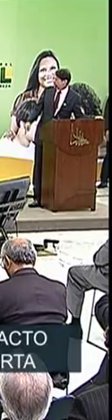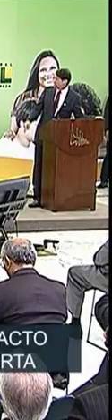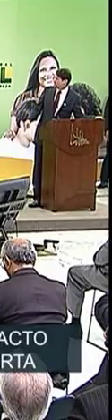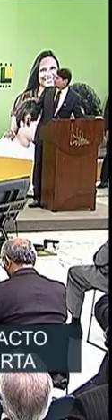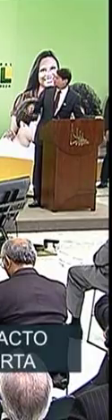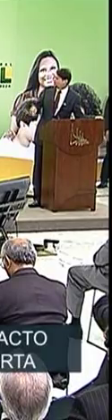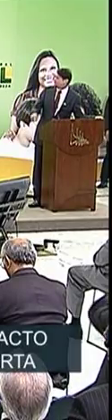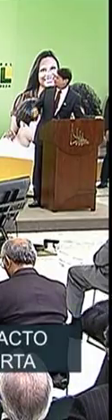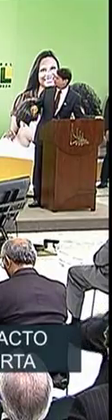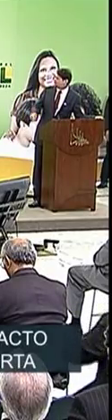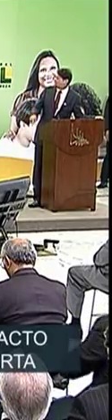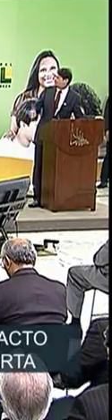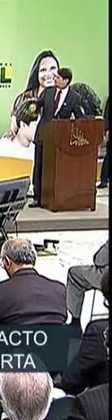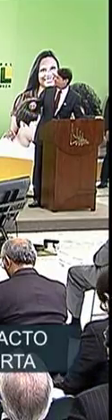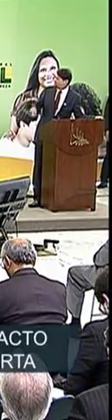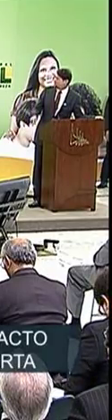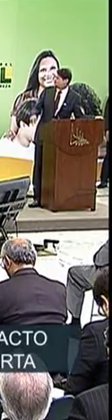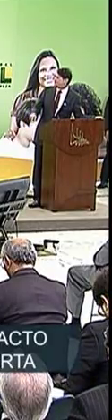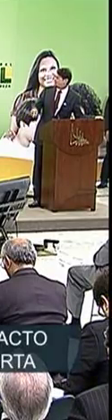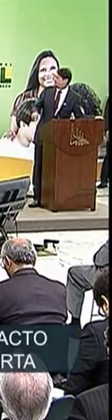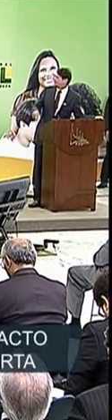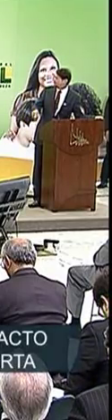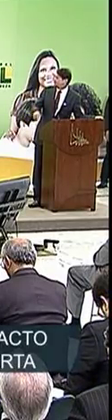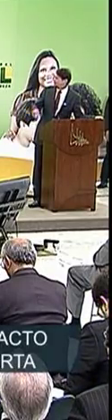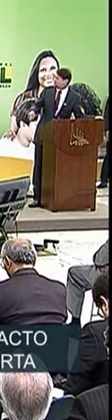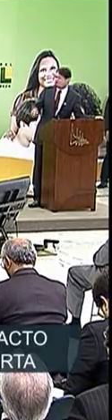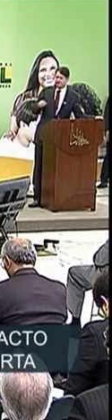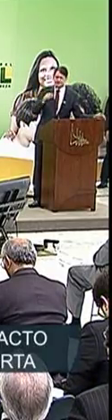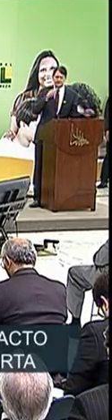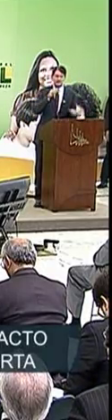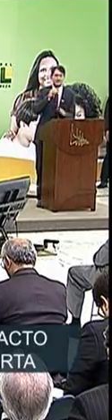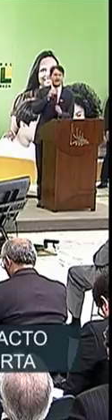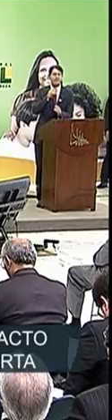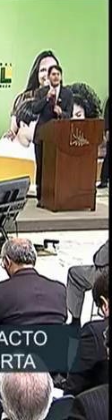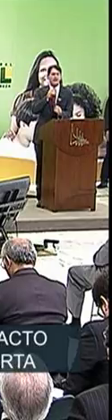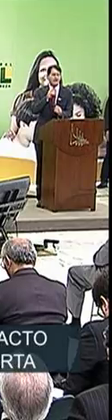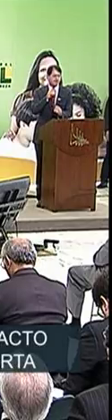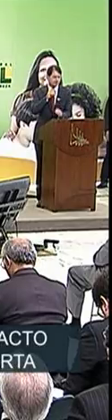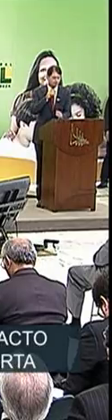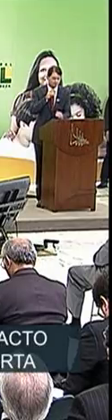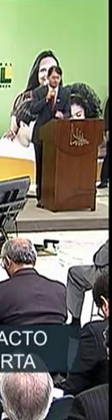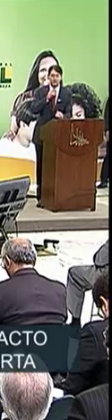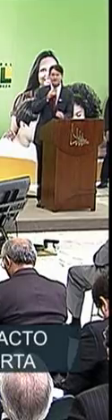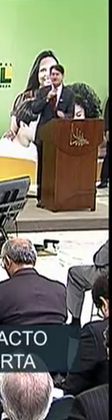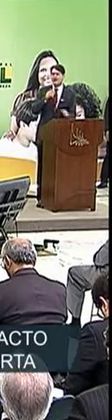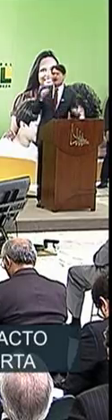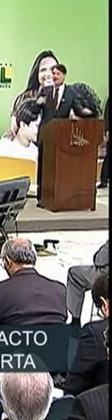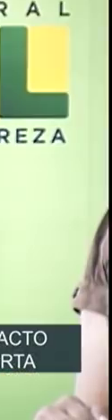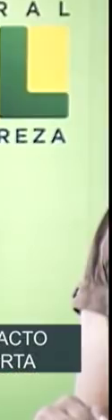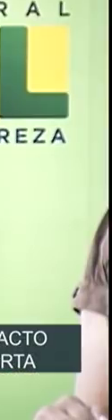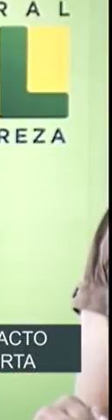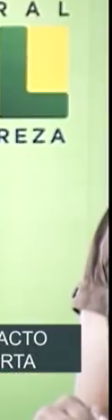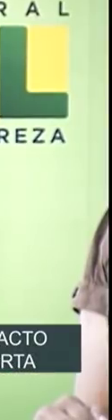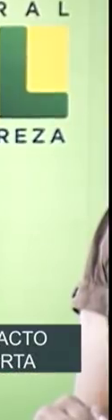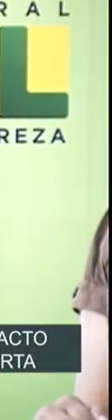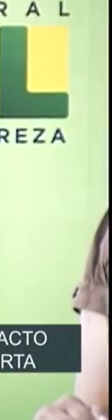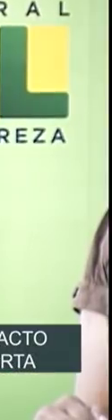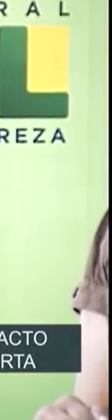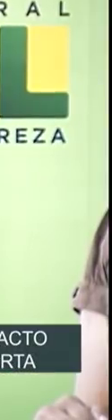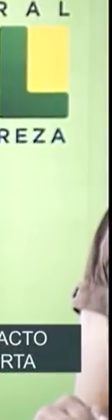educação. No início do século XX, eles conseguiram universalizar essas duas coisas. Aqui no